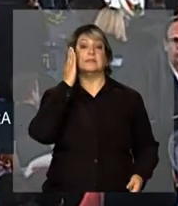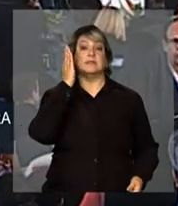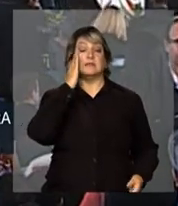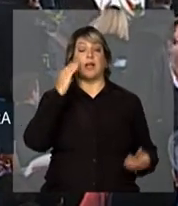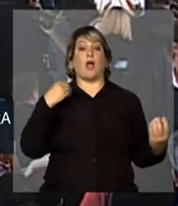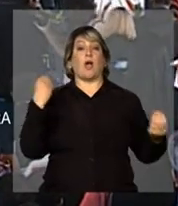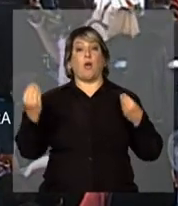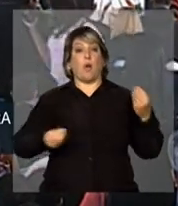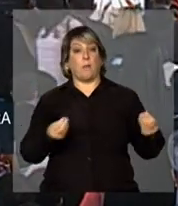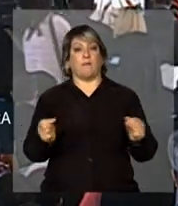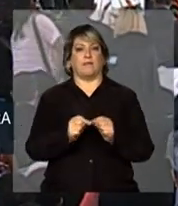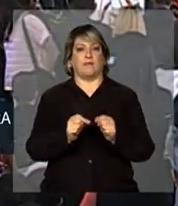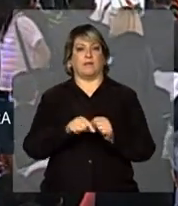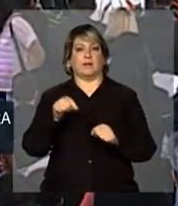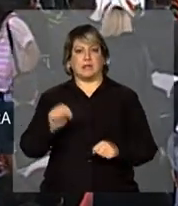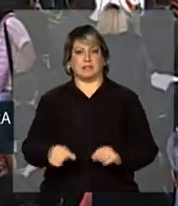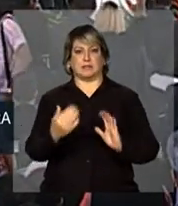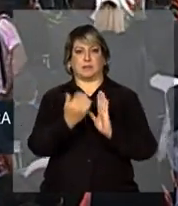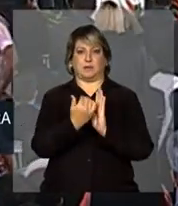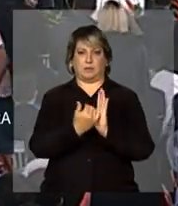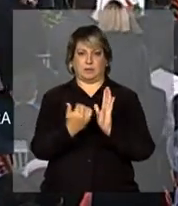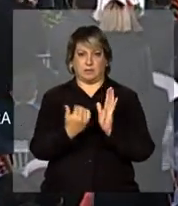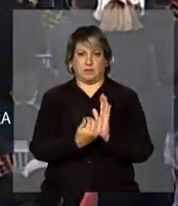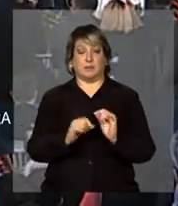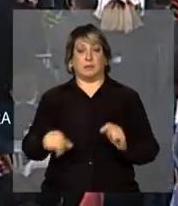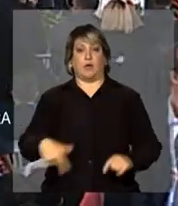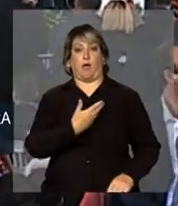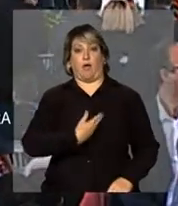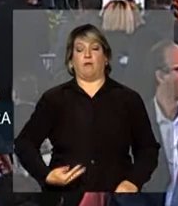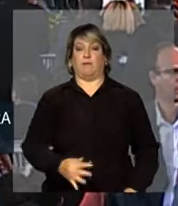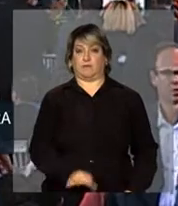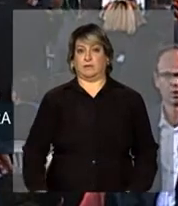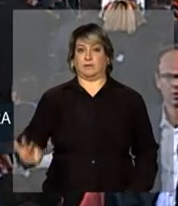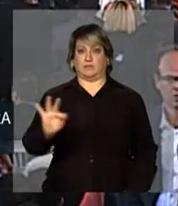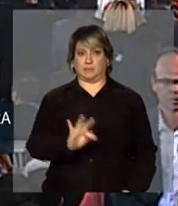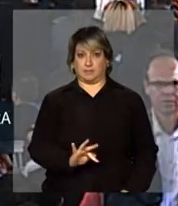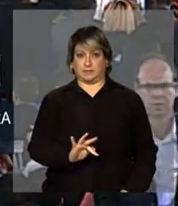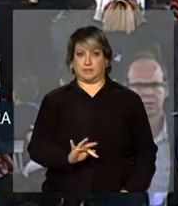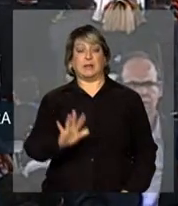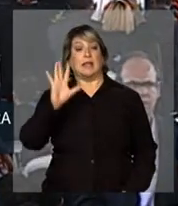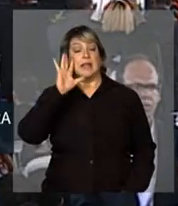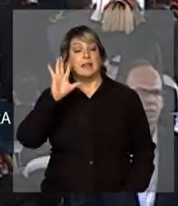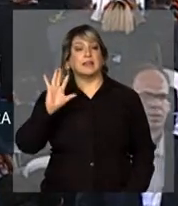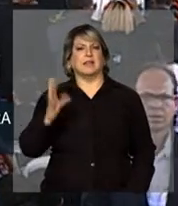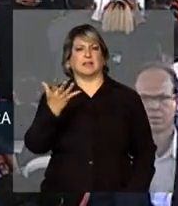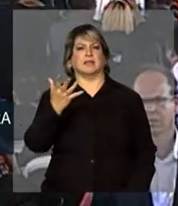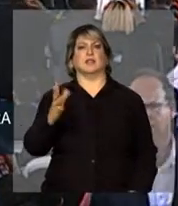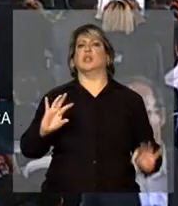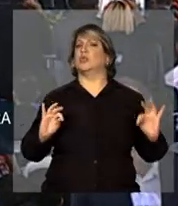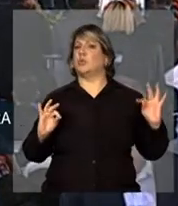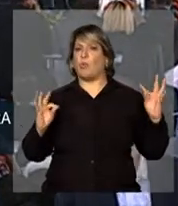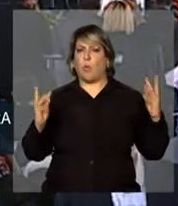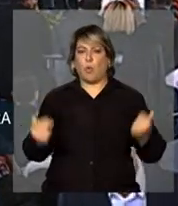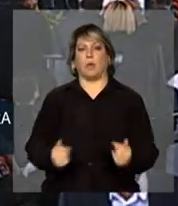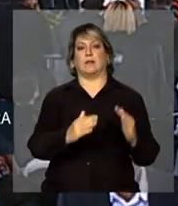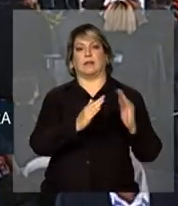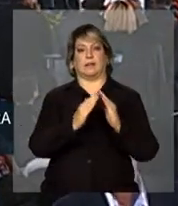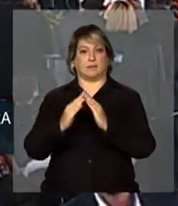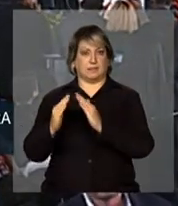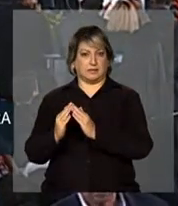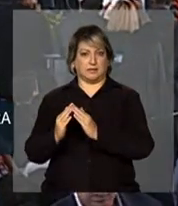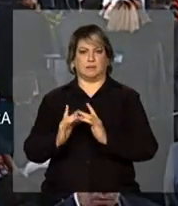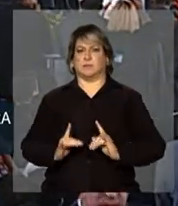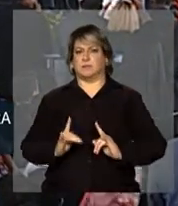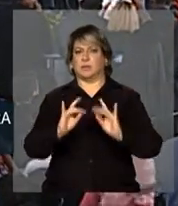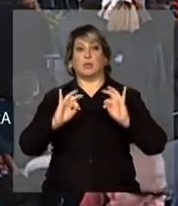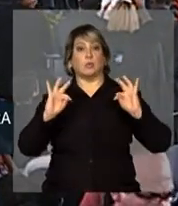é que fazemos esse programa, o governo federal decidiu que todas as casas,